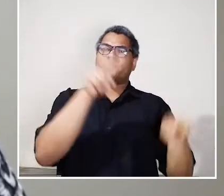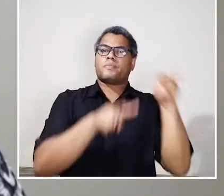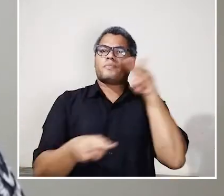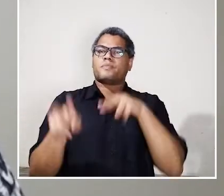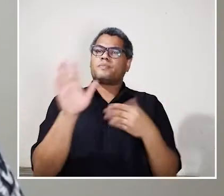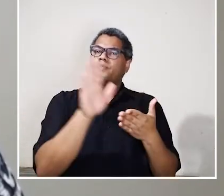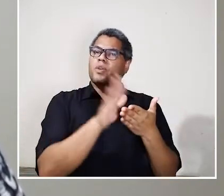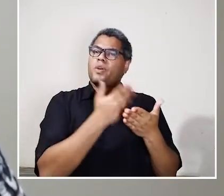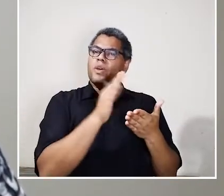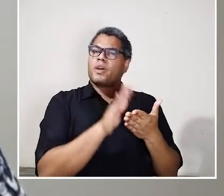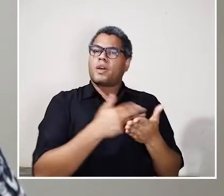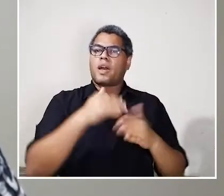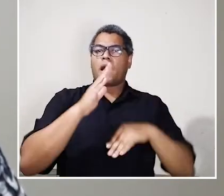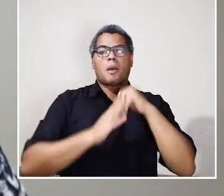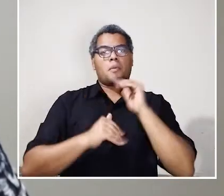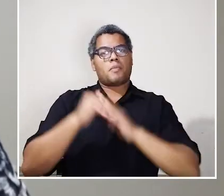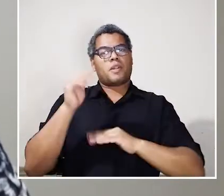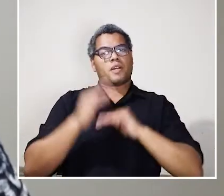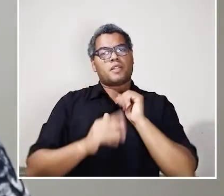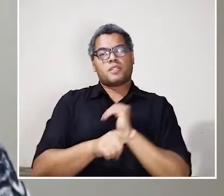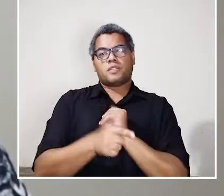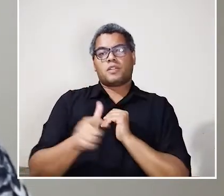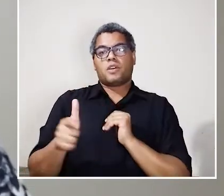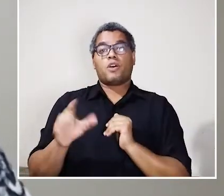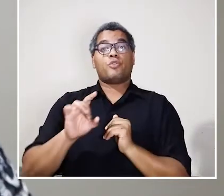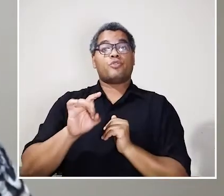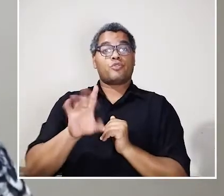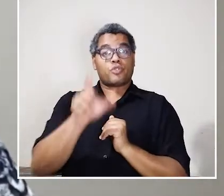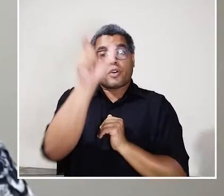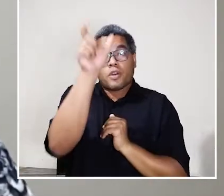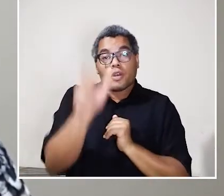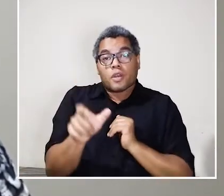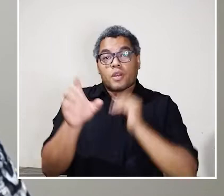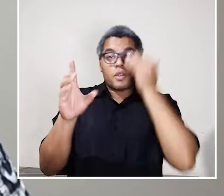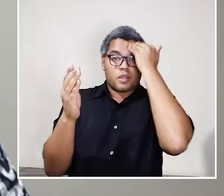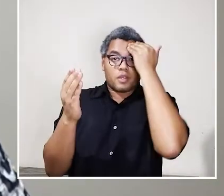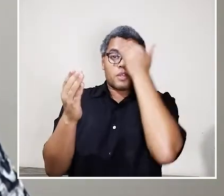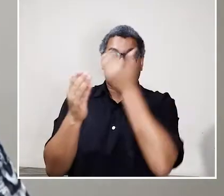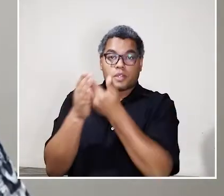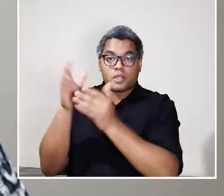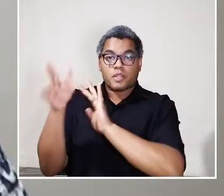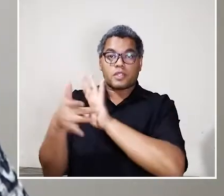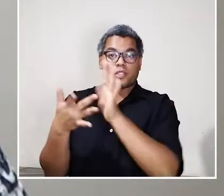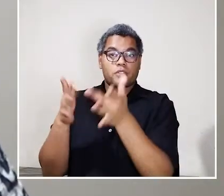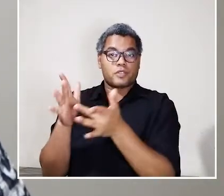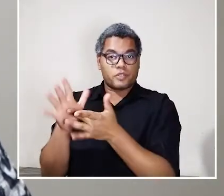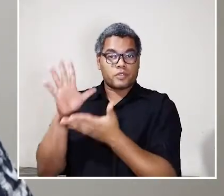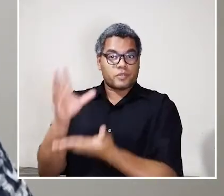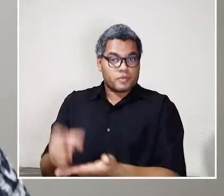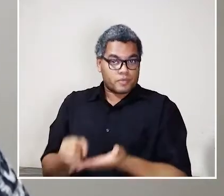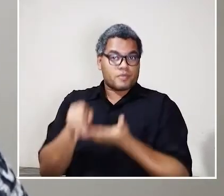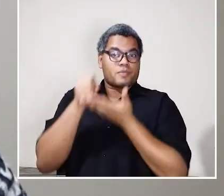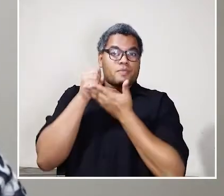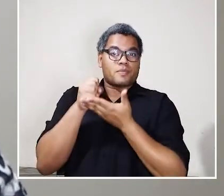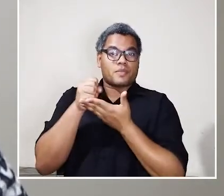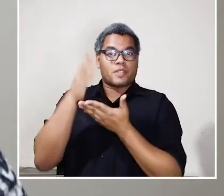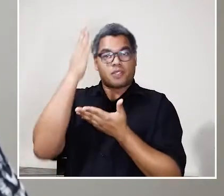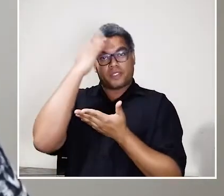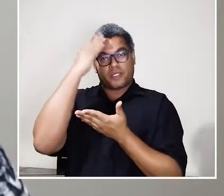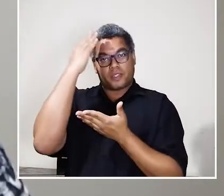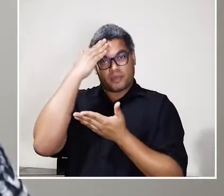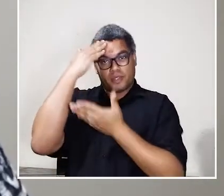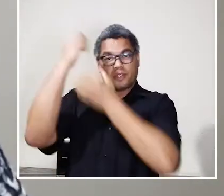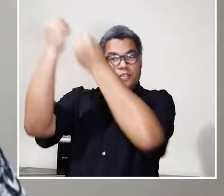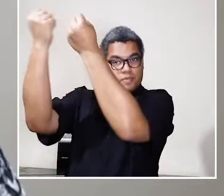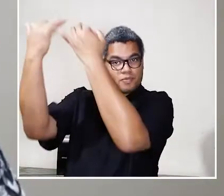lê não têm tido aplicação. Somente aquele que crê em Cristo como seu Salvador, sabendo que foi